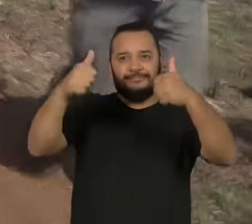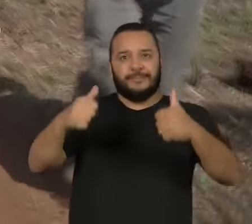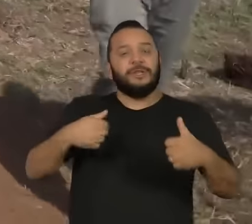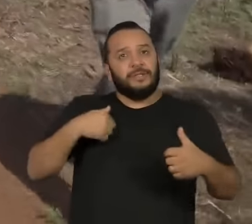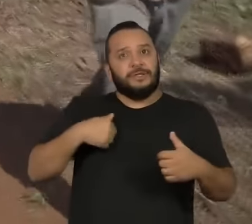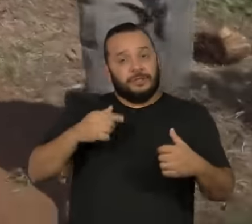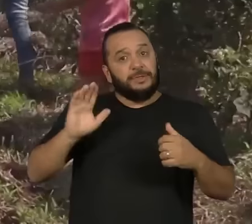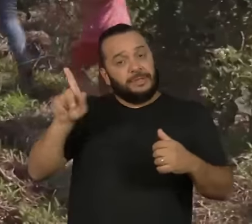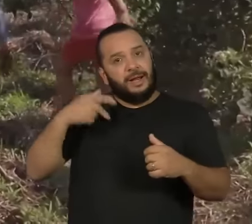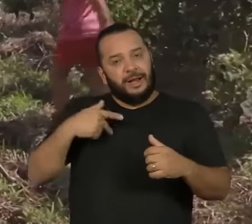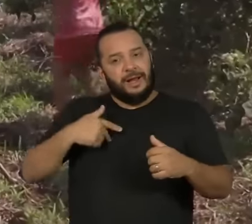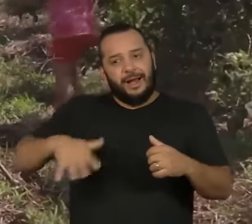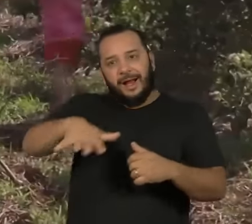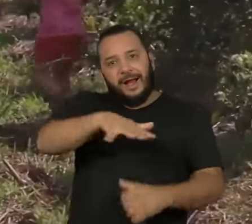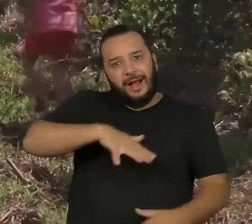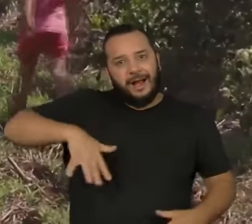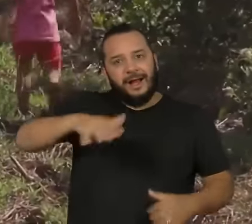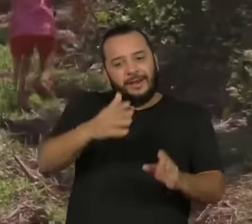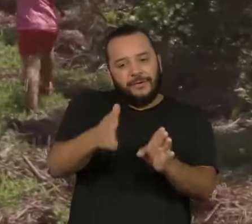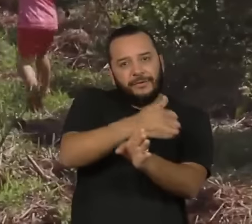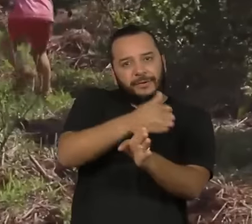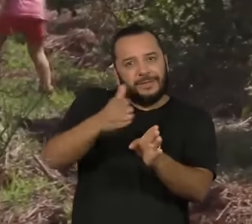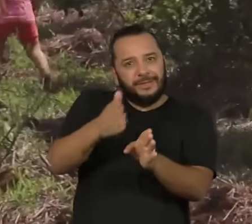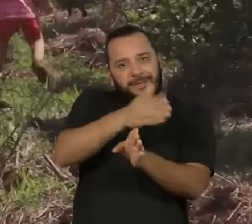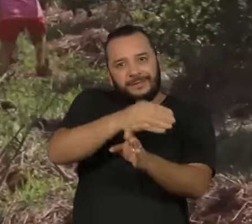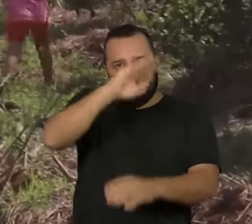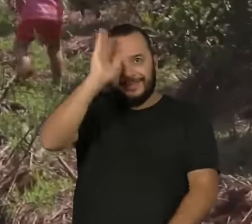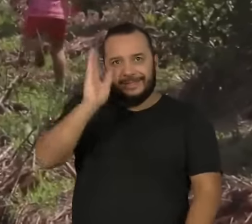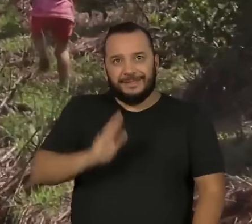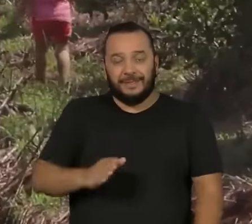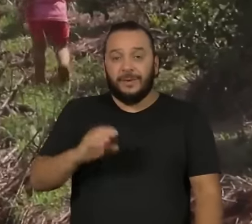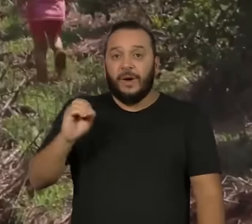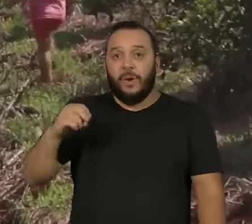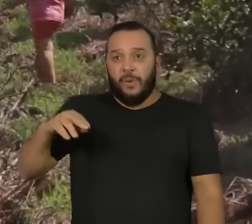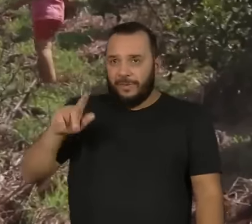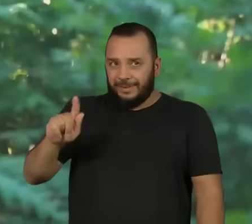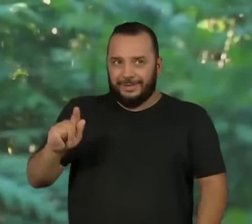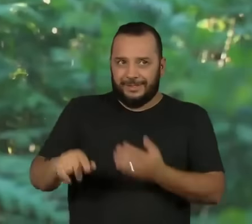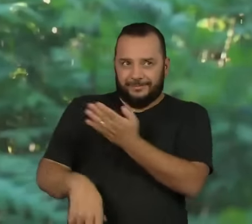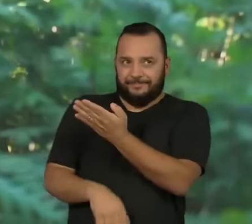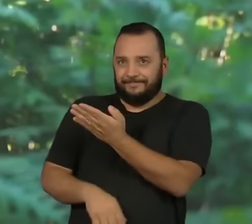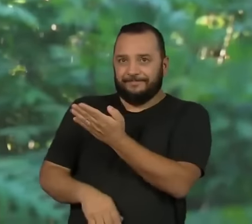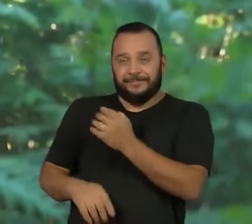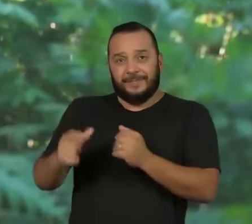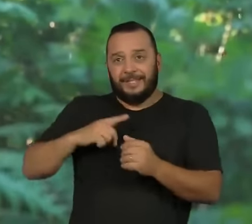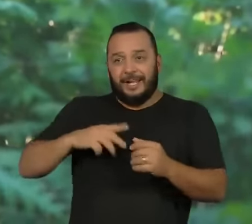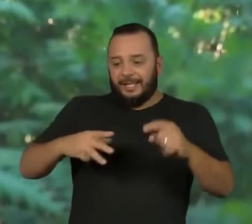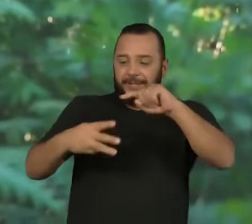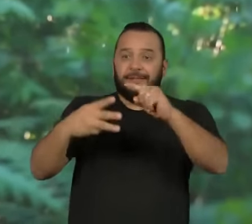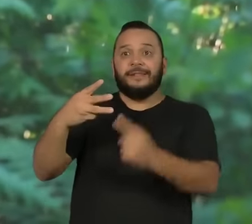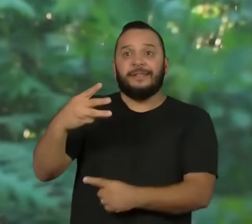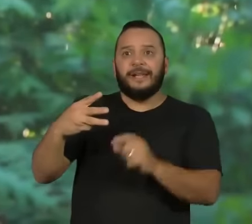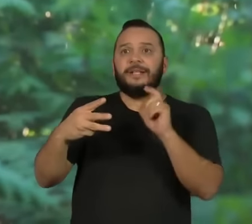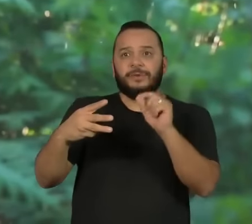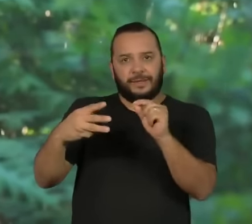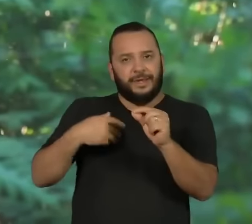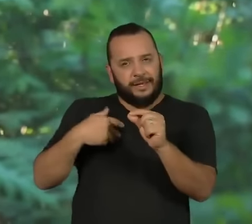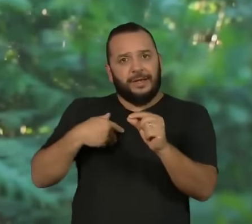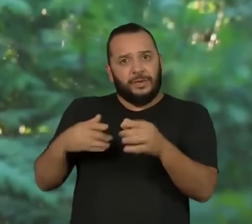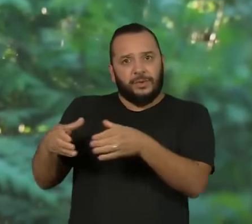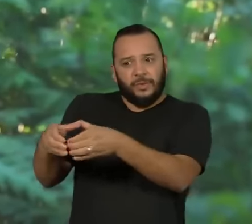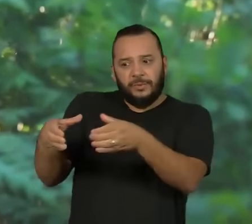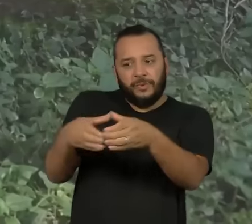Misiones, numa extensa área de fronteira com o Brasil. A ONG integra a Rede Trinacional de Restauração da Mata